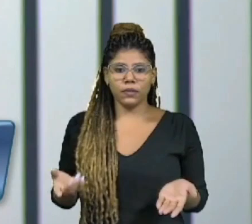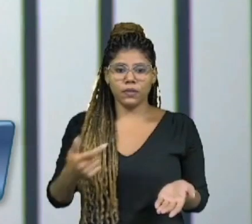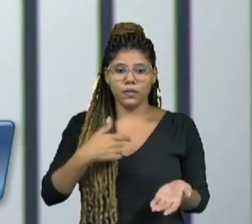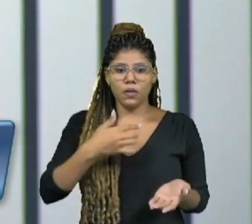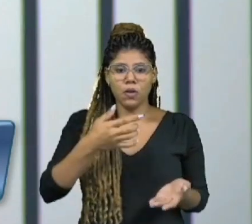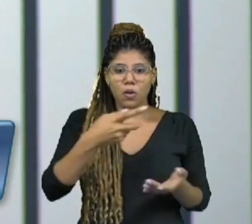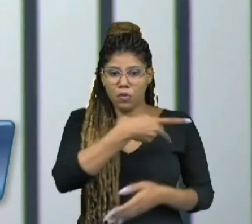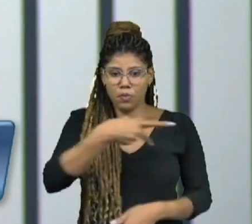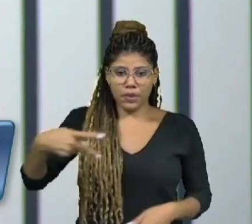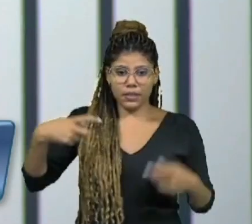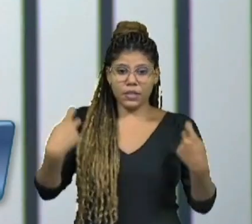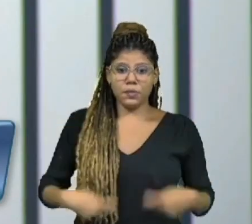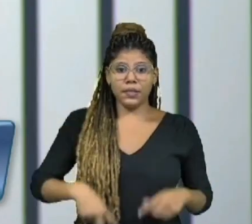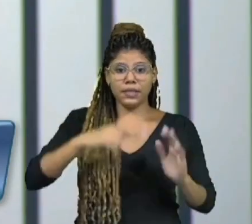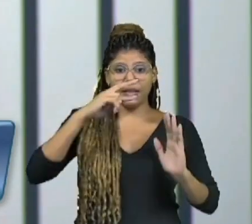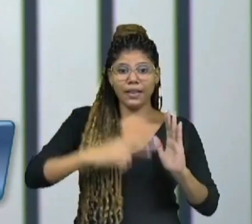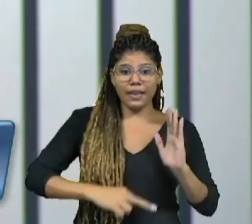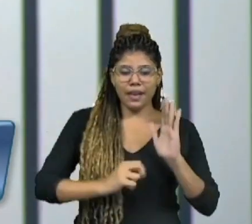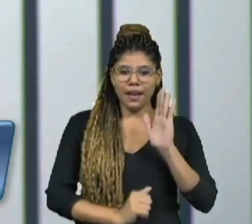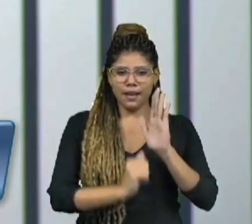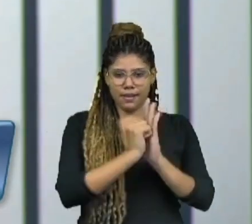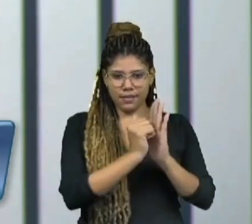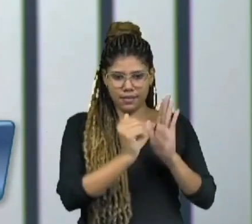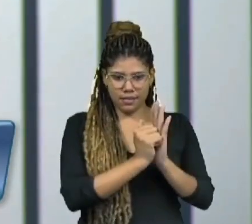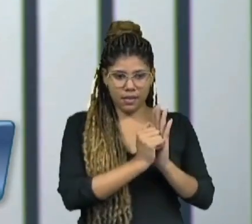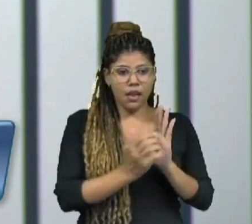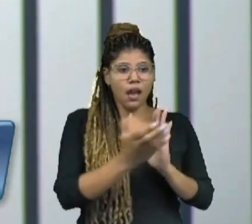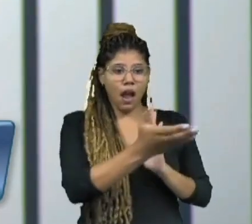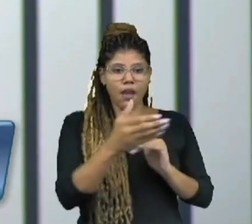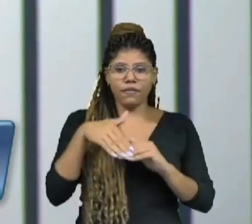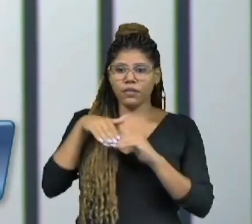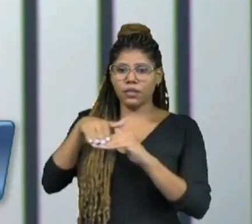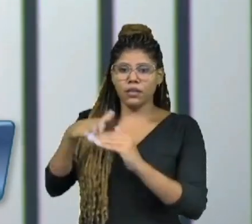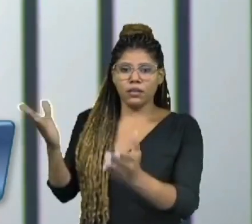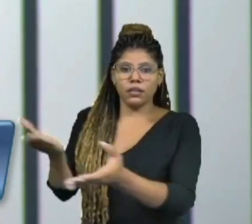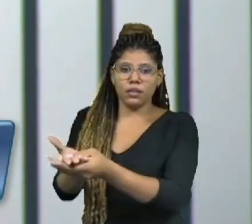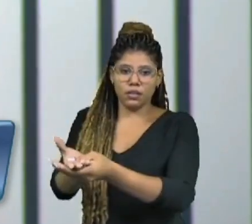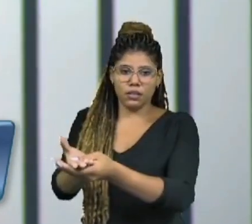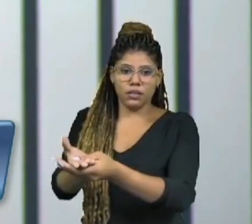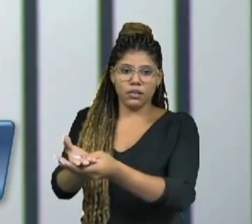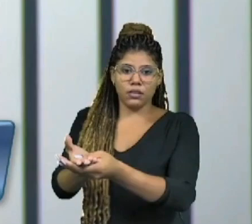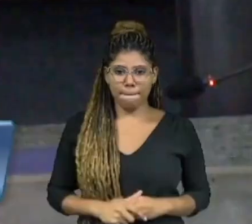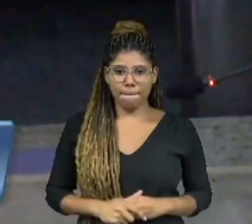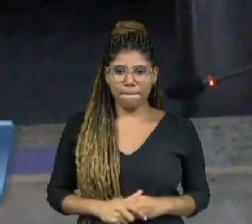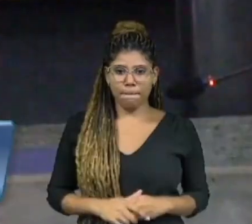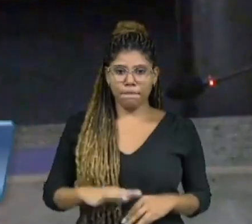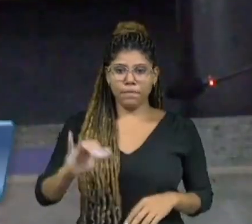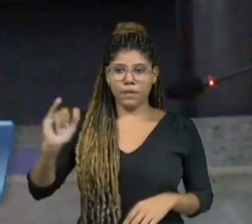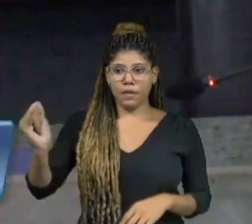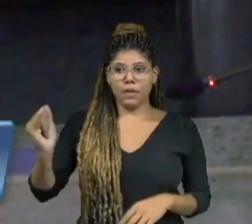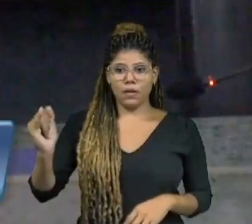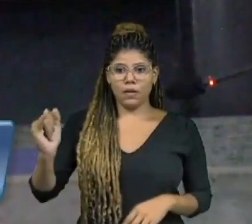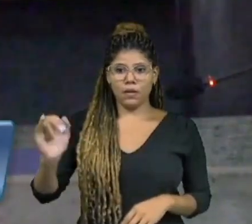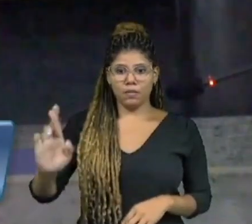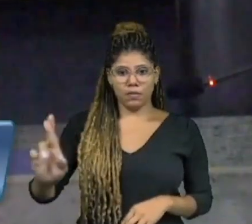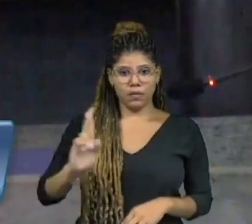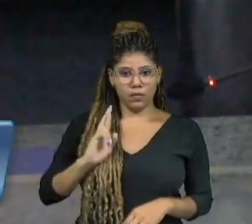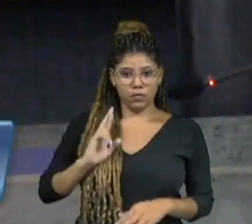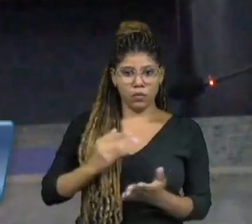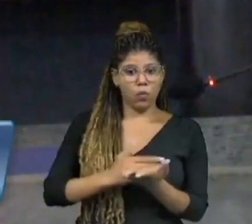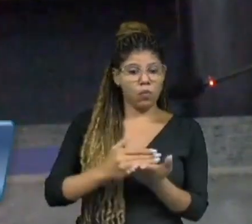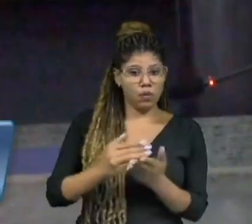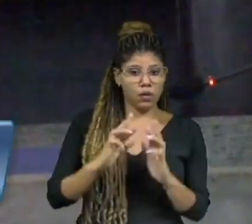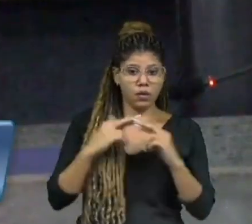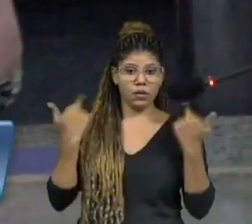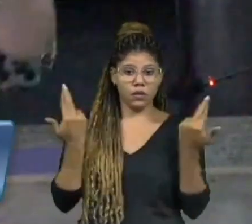opinião, o presidente tem que mandar lei aqui, como eu li agora. Vossa Excelência entra com recurso baseado nesta ata. Foi medido desde o